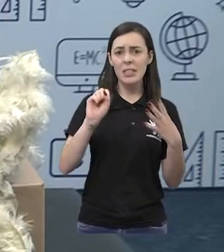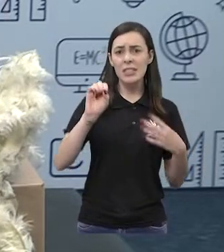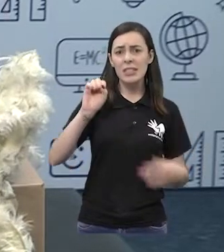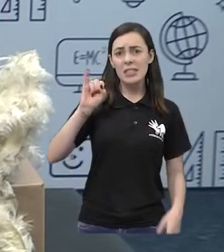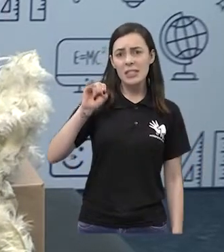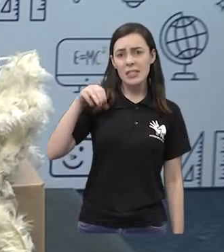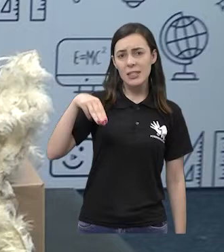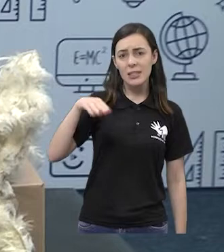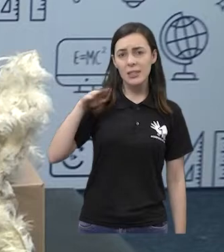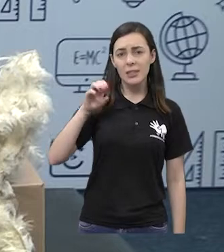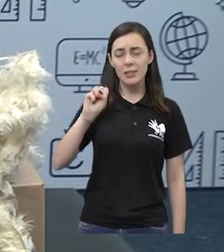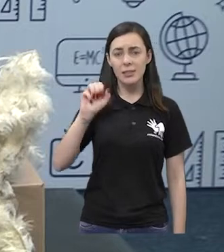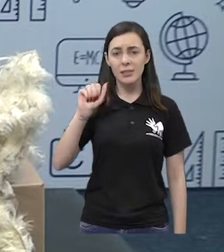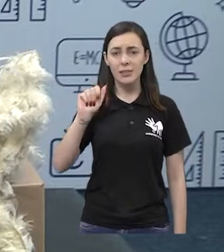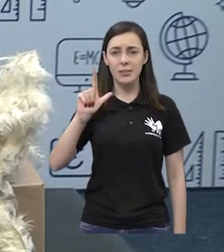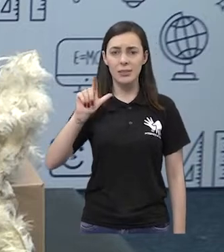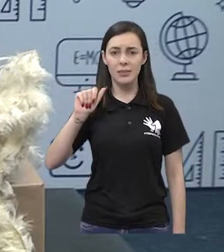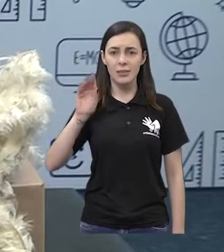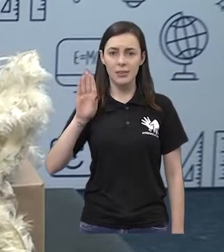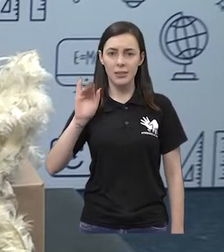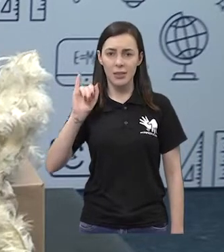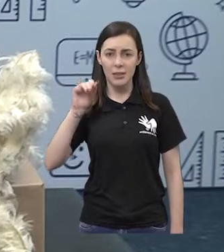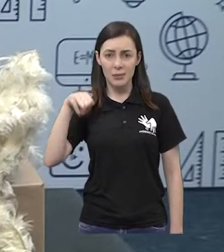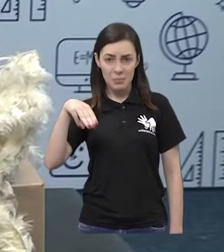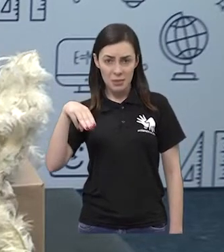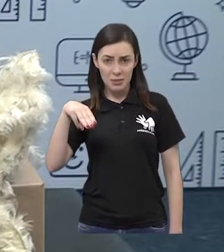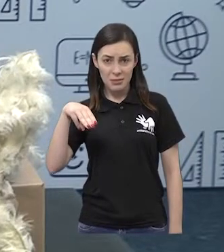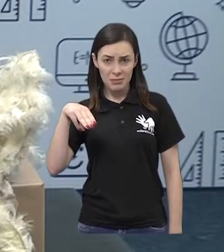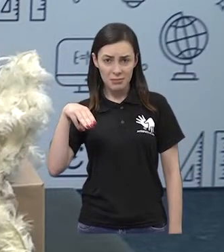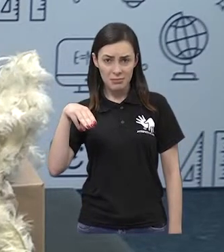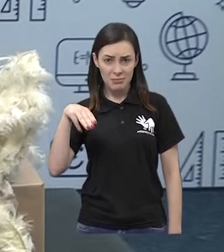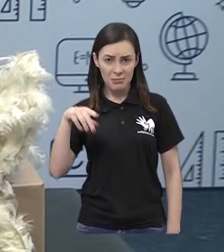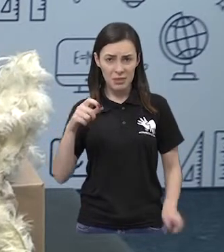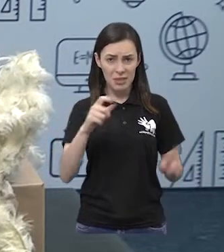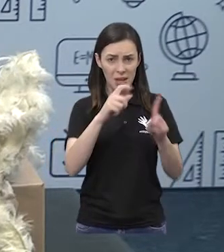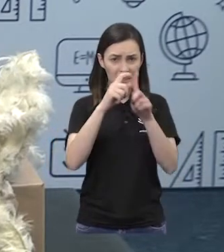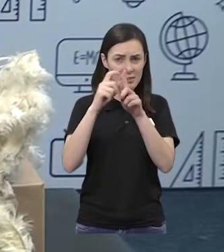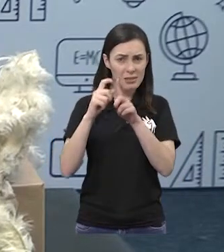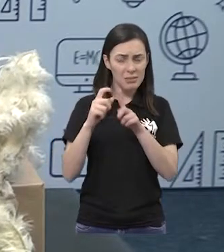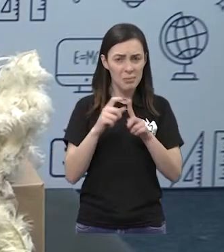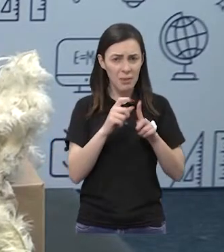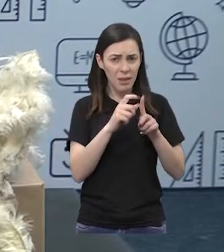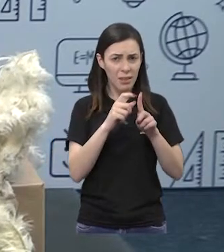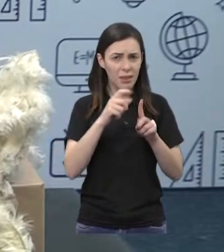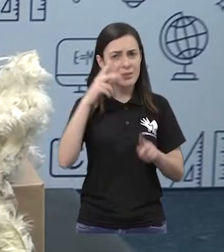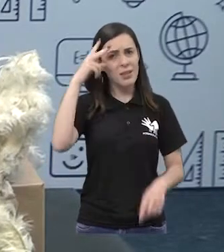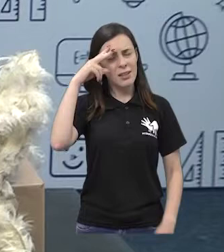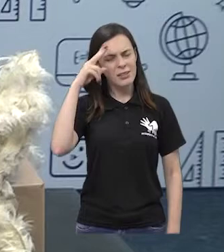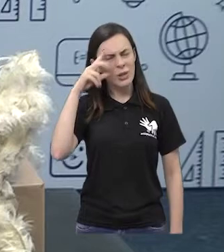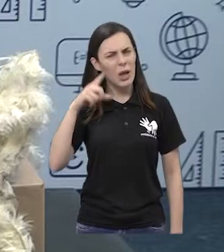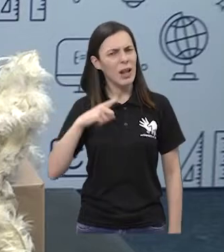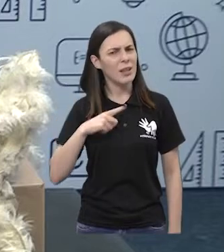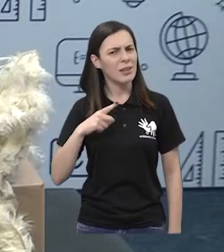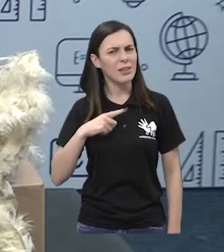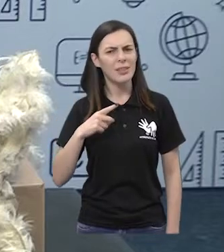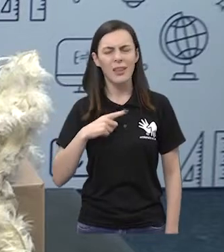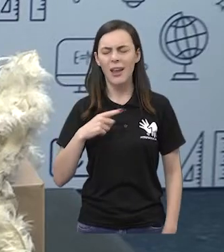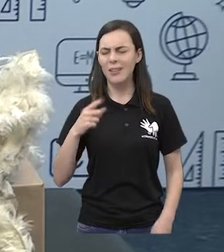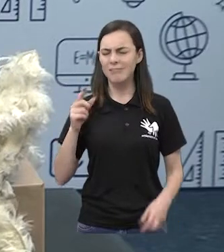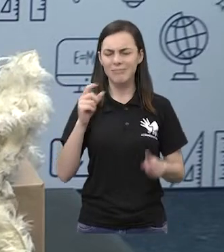sim salabim Provavelmente você já ouviu falar nisso as histórias estão